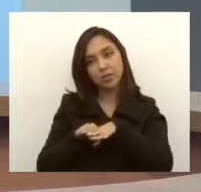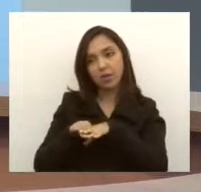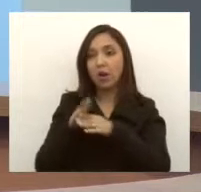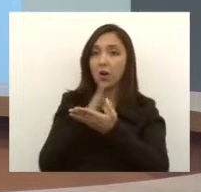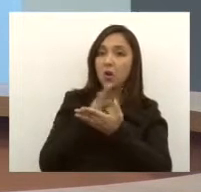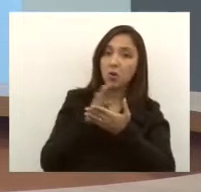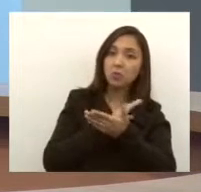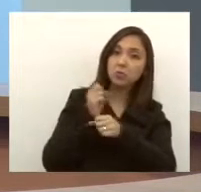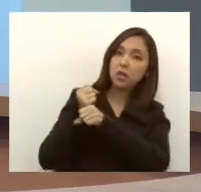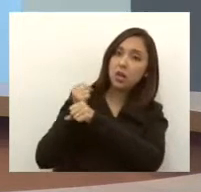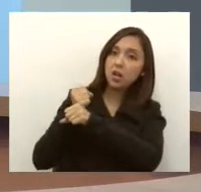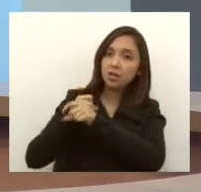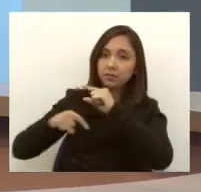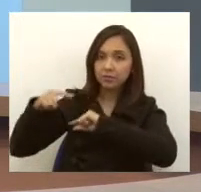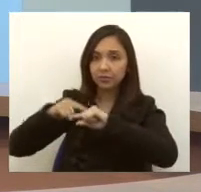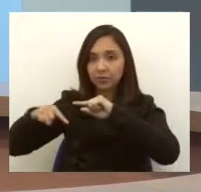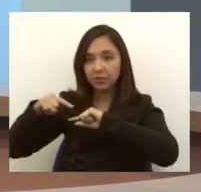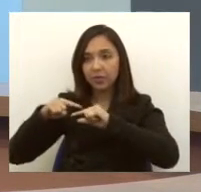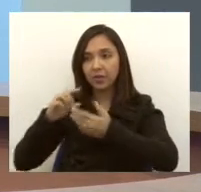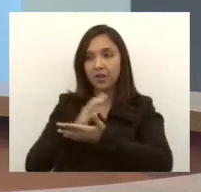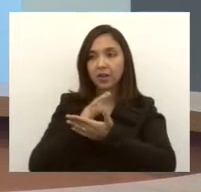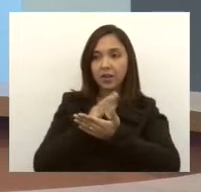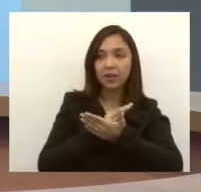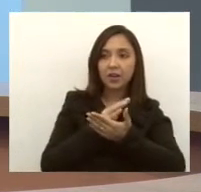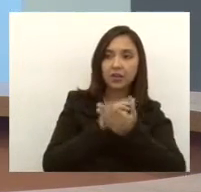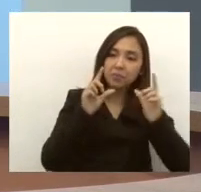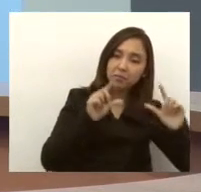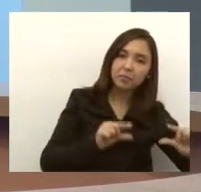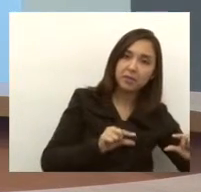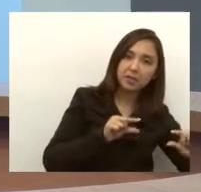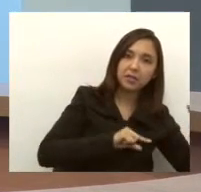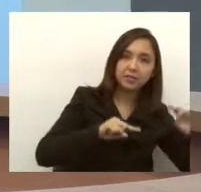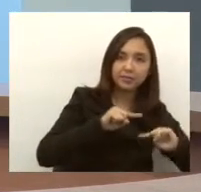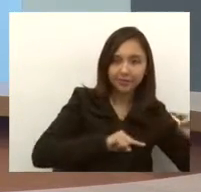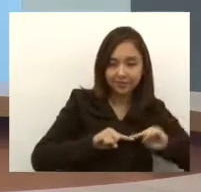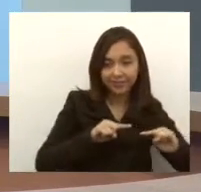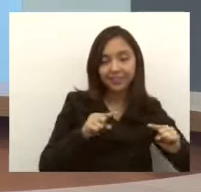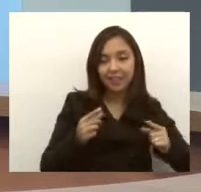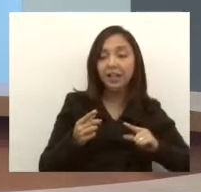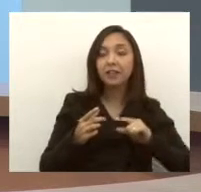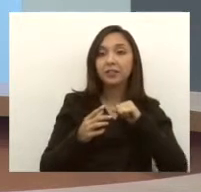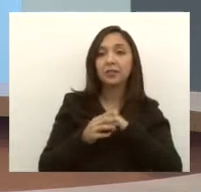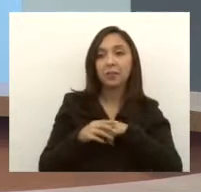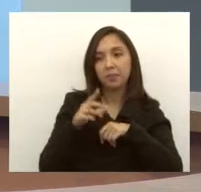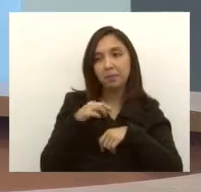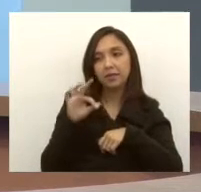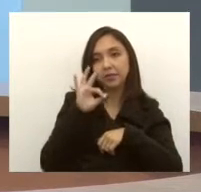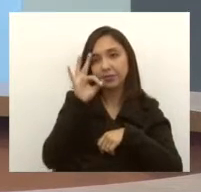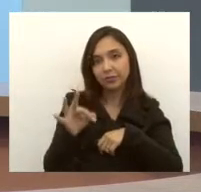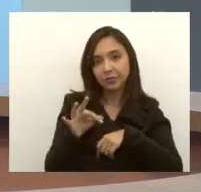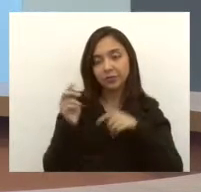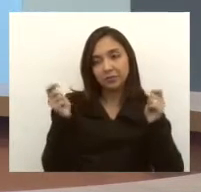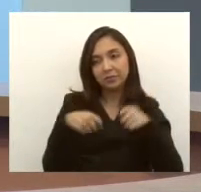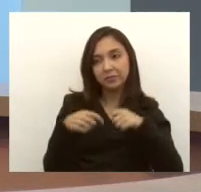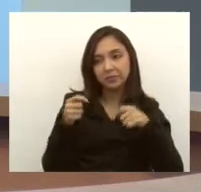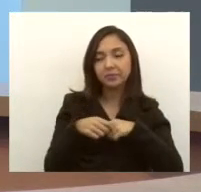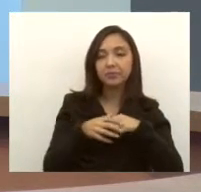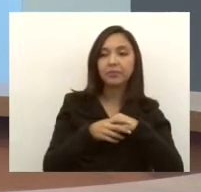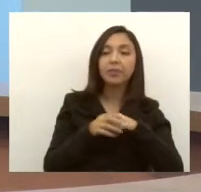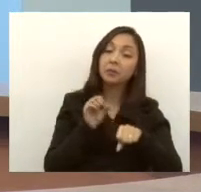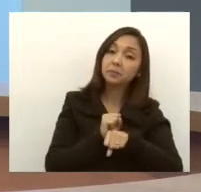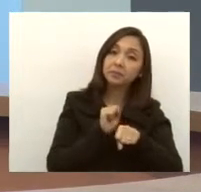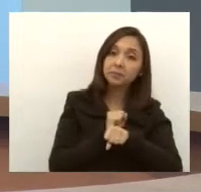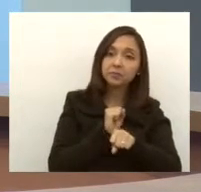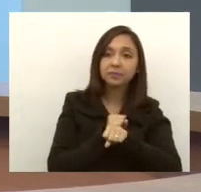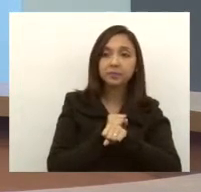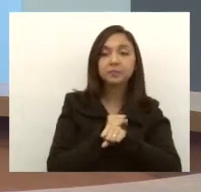mais mandato, outros com mais humildes, como eu, com menos mandatos, né? Mas se Deus quiser, a gente chega lá. Então, eu espero